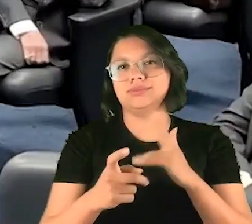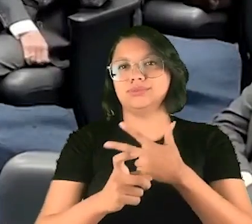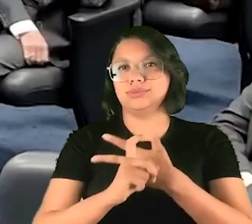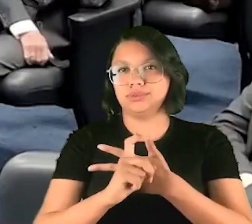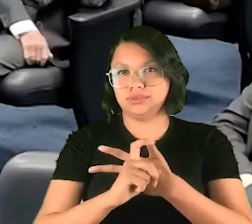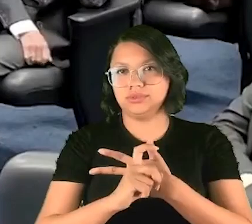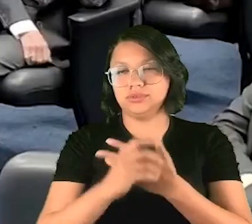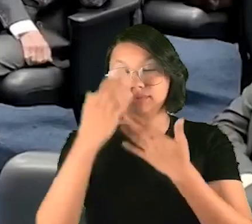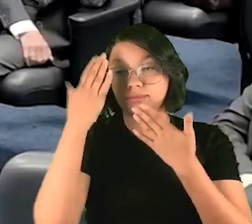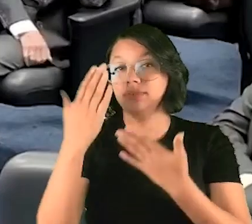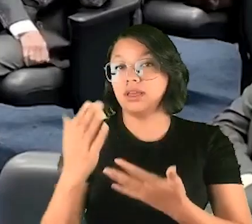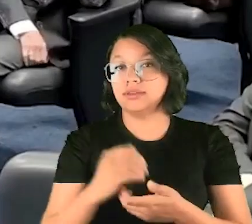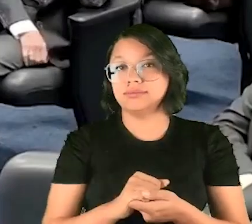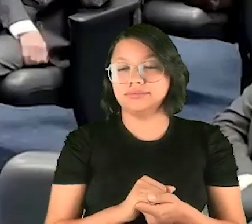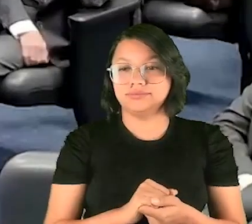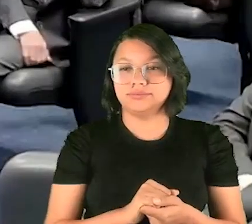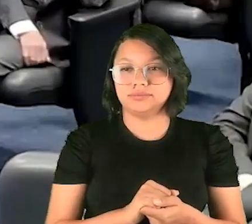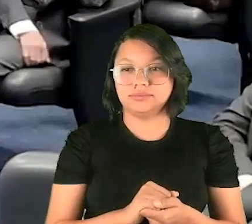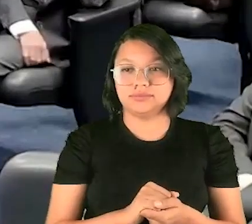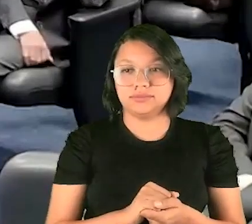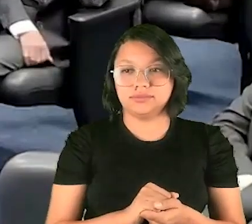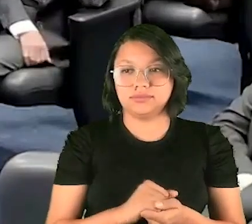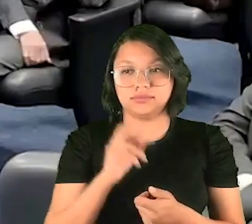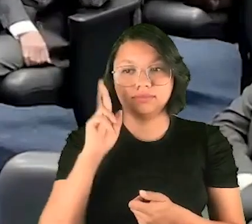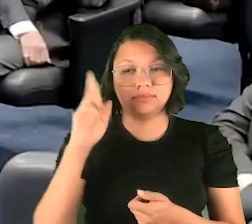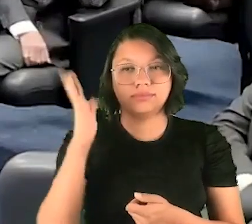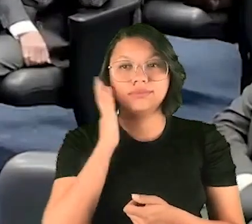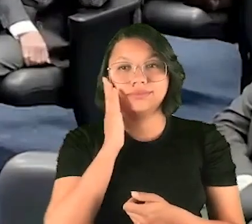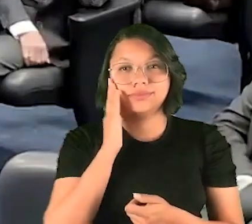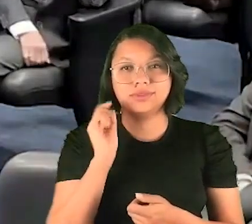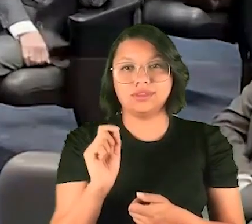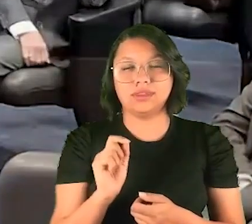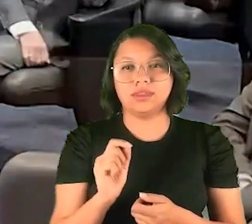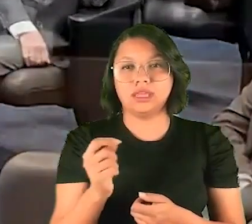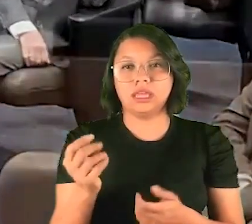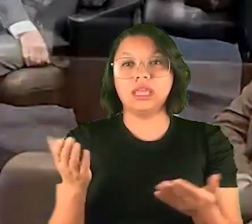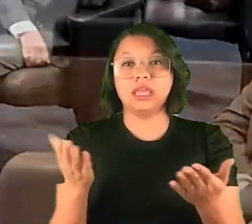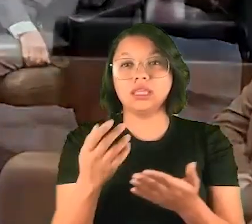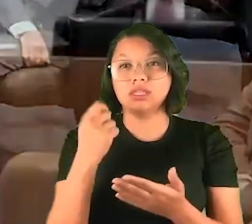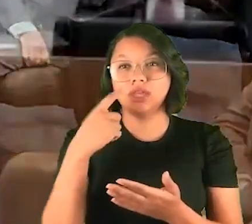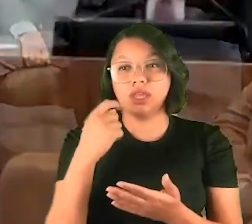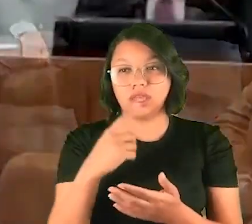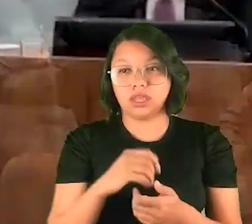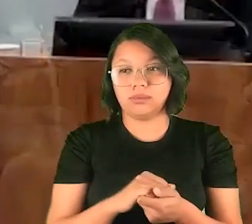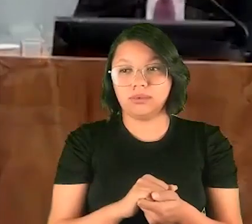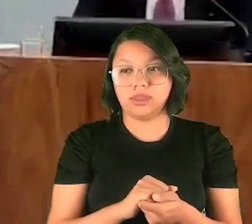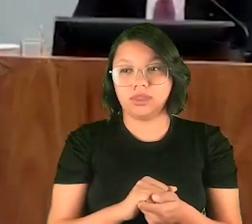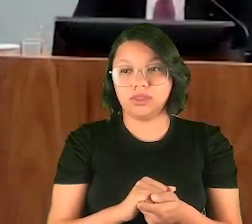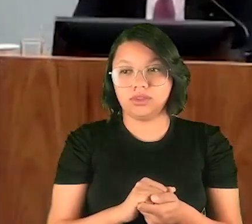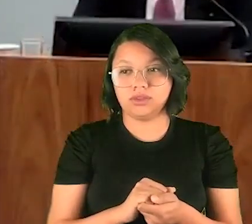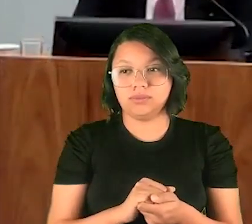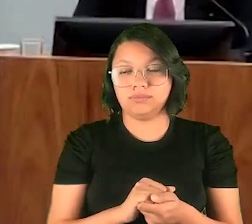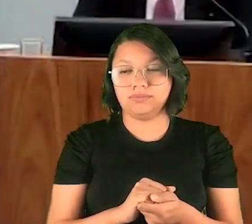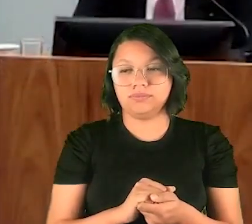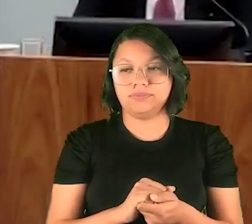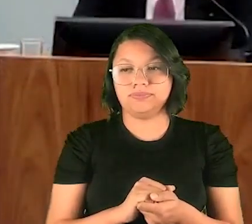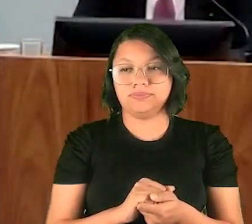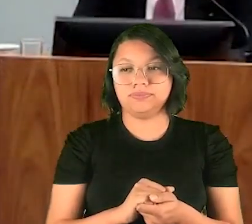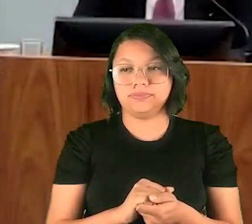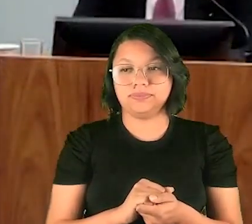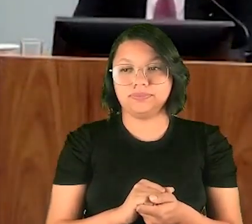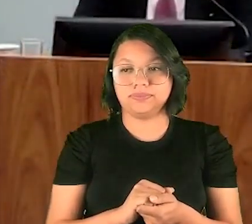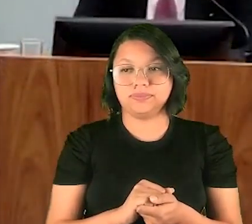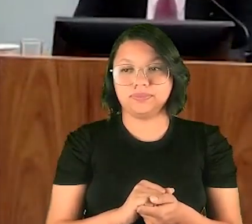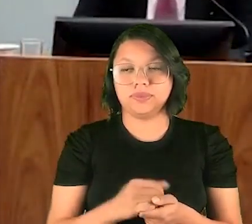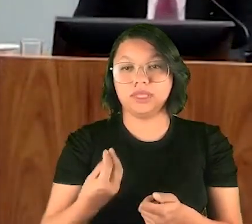é a falta de planejamento do Poder Executivo. Obrigado. O senhor sabe que esse remédio